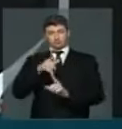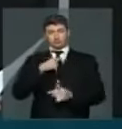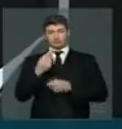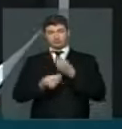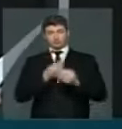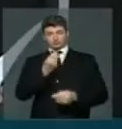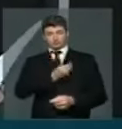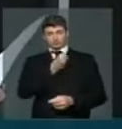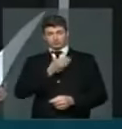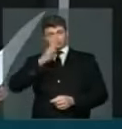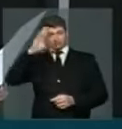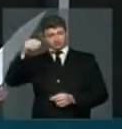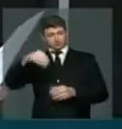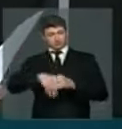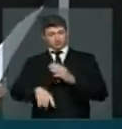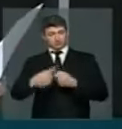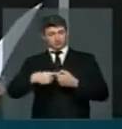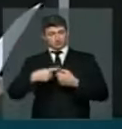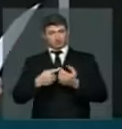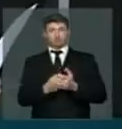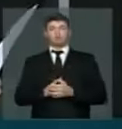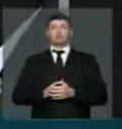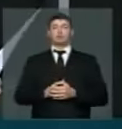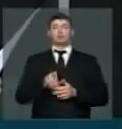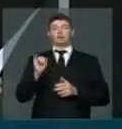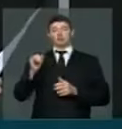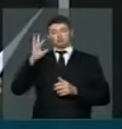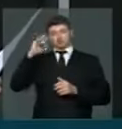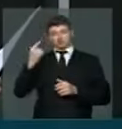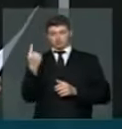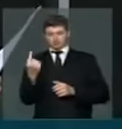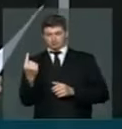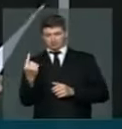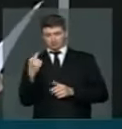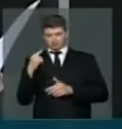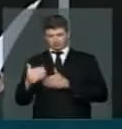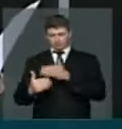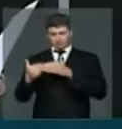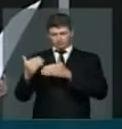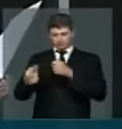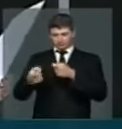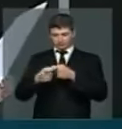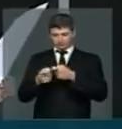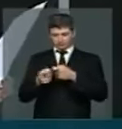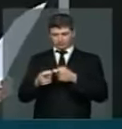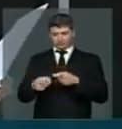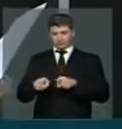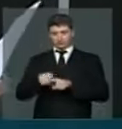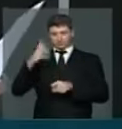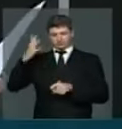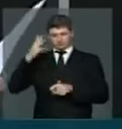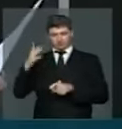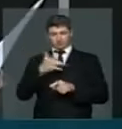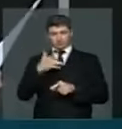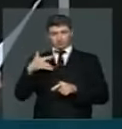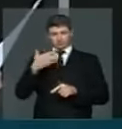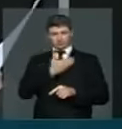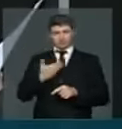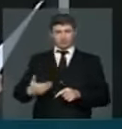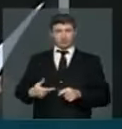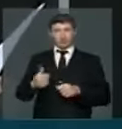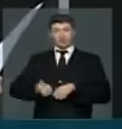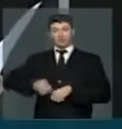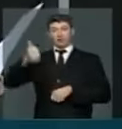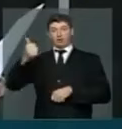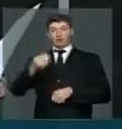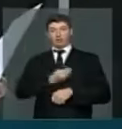de vida, sobretudo nas grandes cidades. Se de um lado os avanços da medicina e as políticas de saúde pública elevaram a